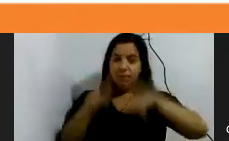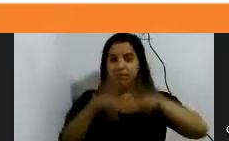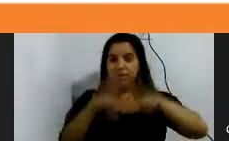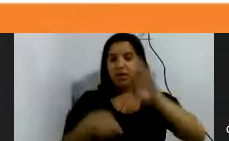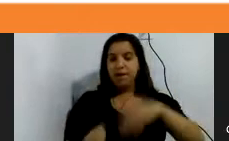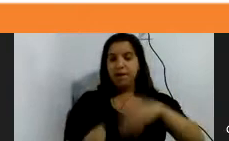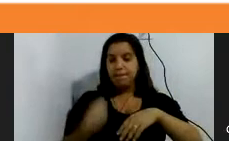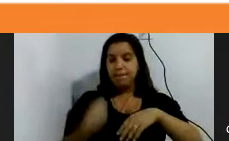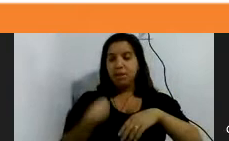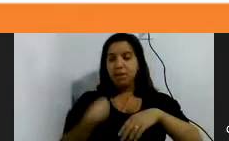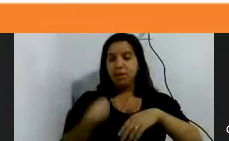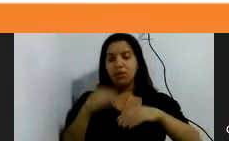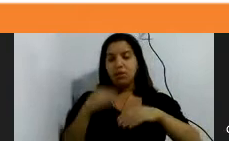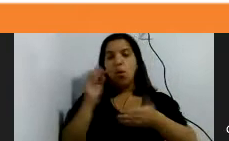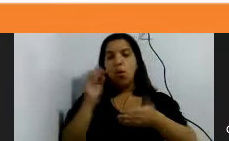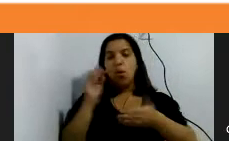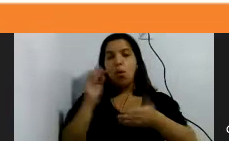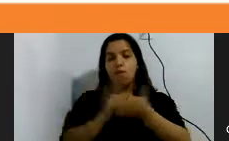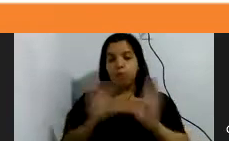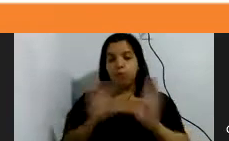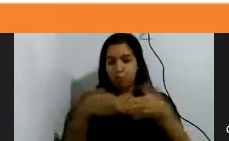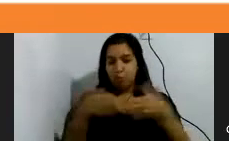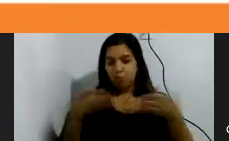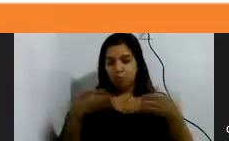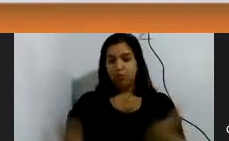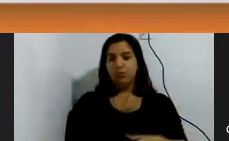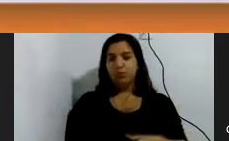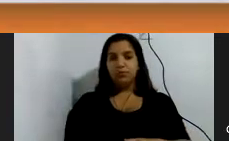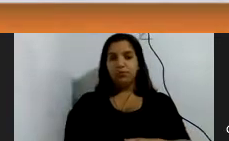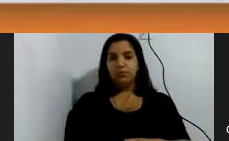presença ou ausência da aglutinação.